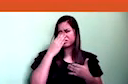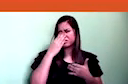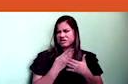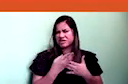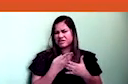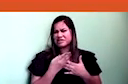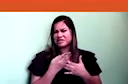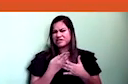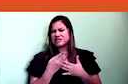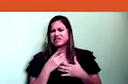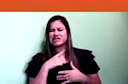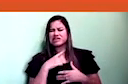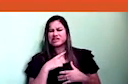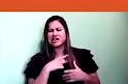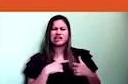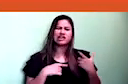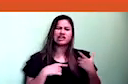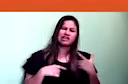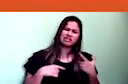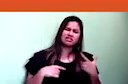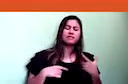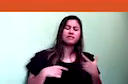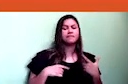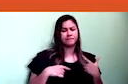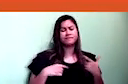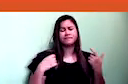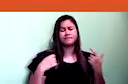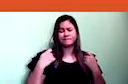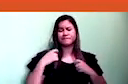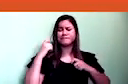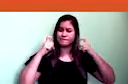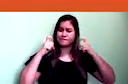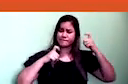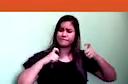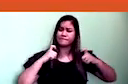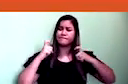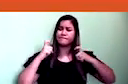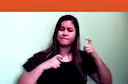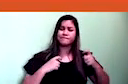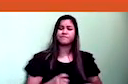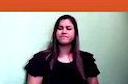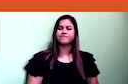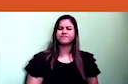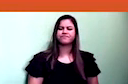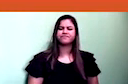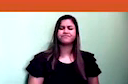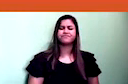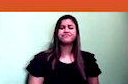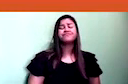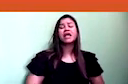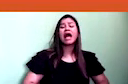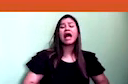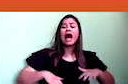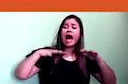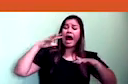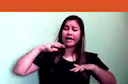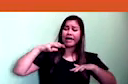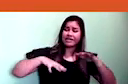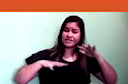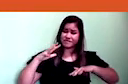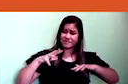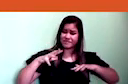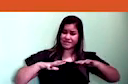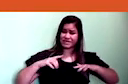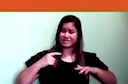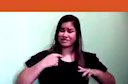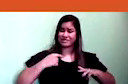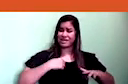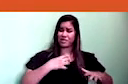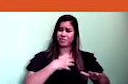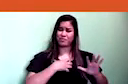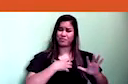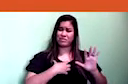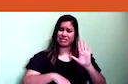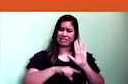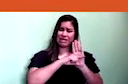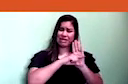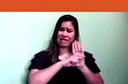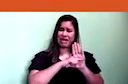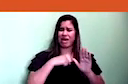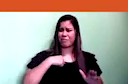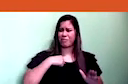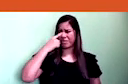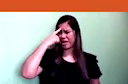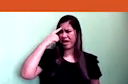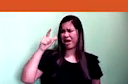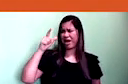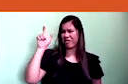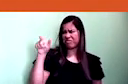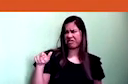nos preocupar com isso, né? Não se recrimine também pelas emoções negativas, porque às vezes a gente se culpa muito, né? Nossa, eu não devia ter pensado mal